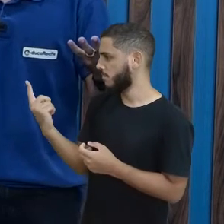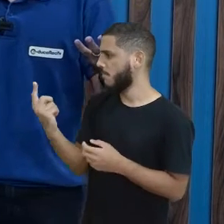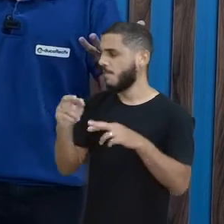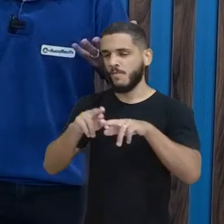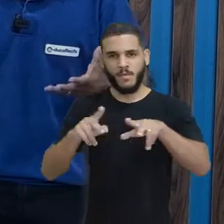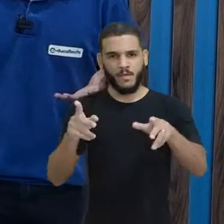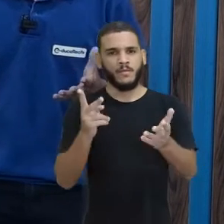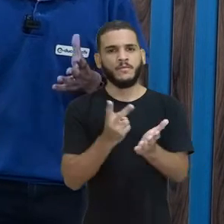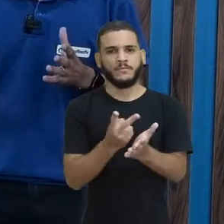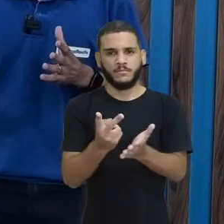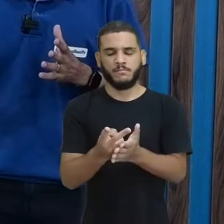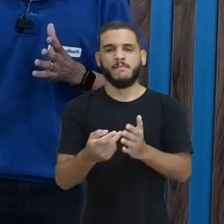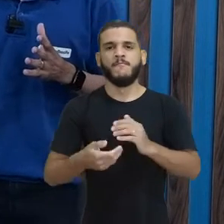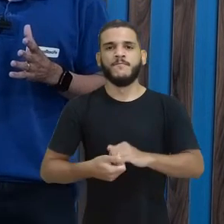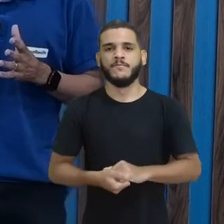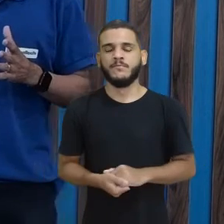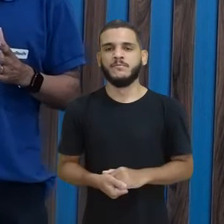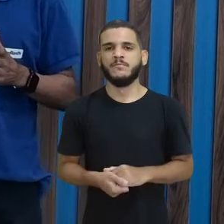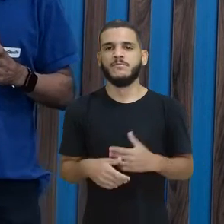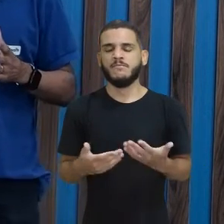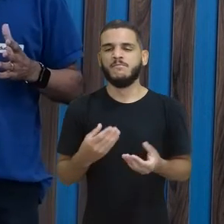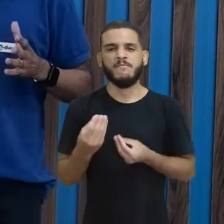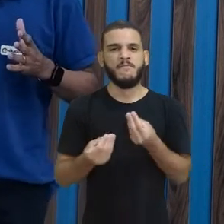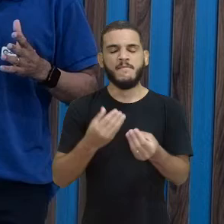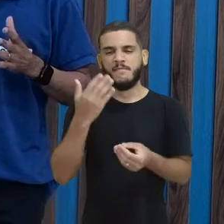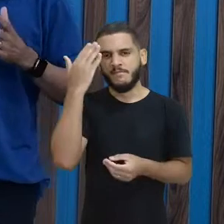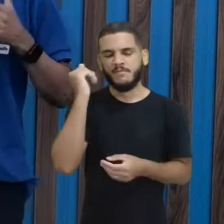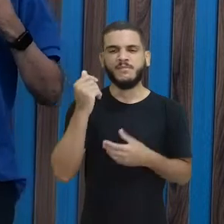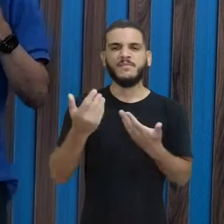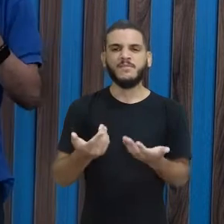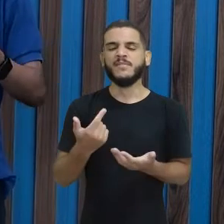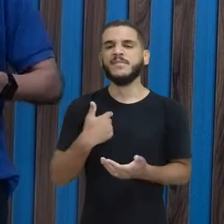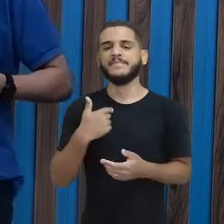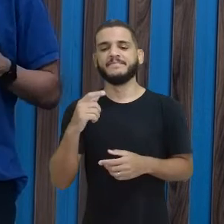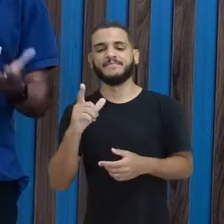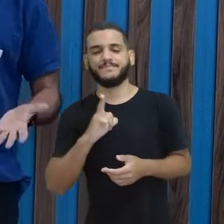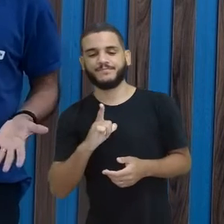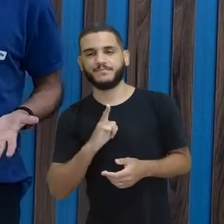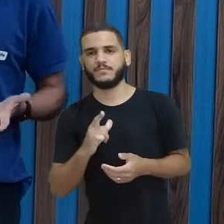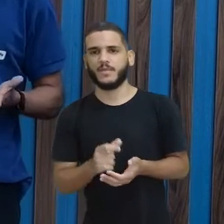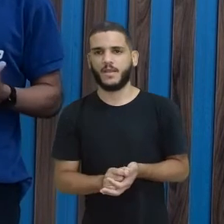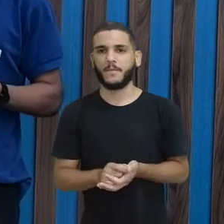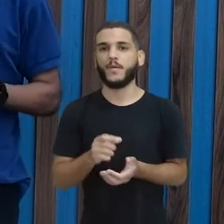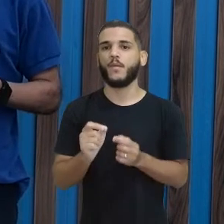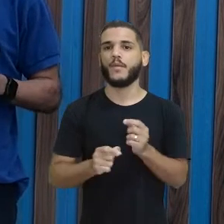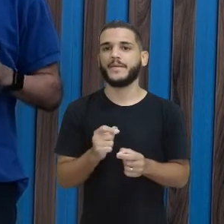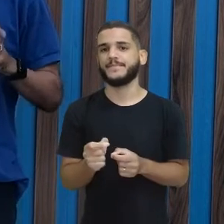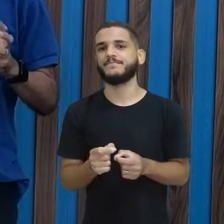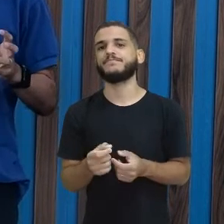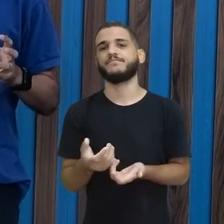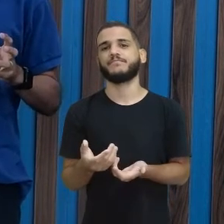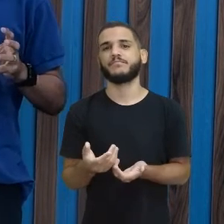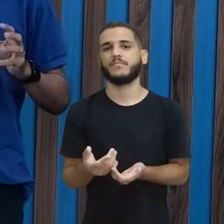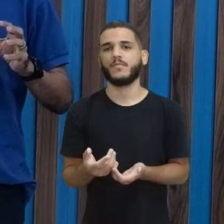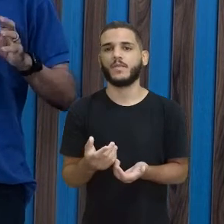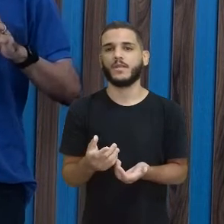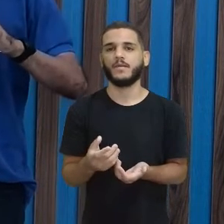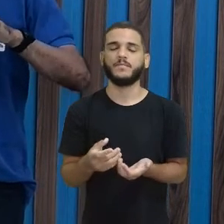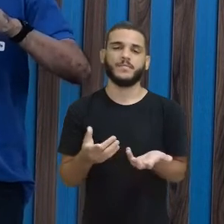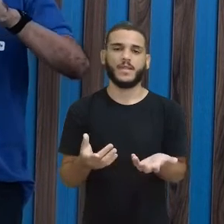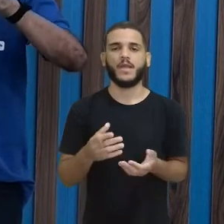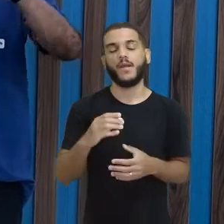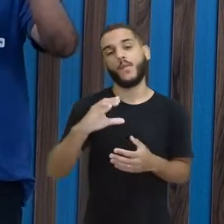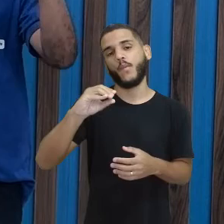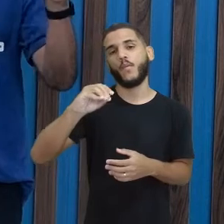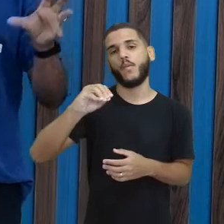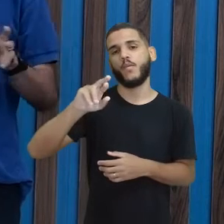cara e quando é que é coroa? E aí, como é que a gente vai saber? Quando é que eu tô com cara e quando é que eu tô a coroa em si? Coroa, você sabe lá que